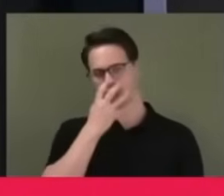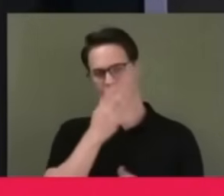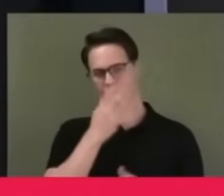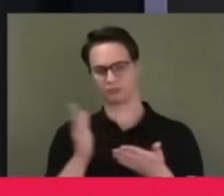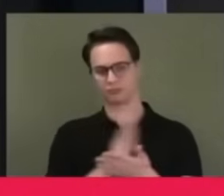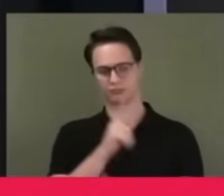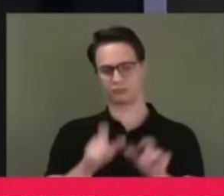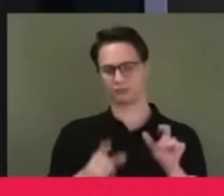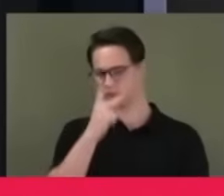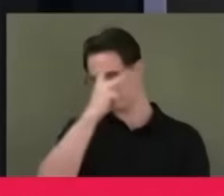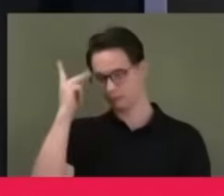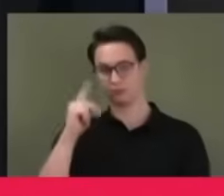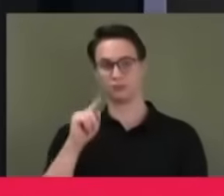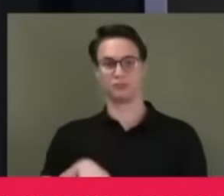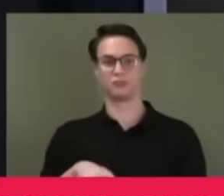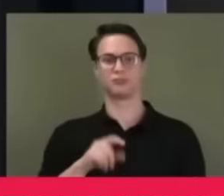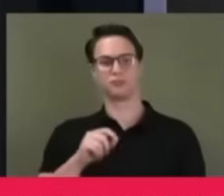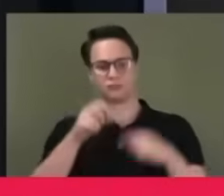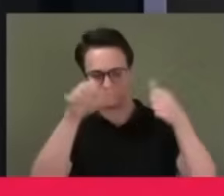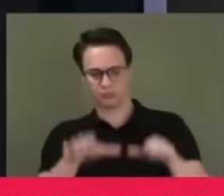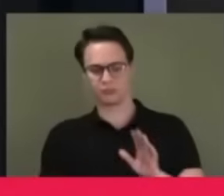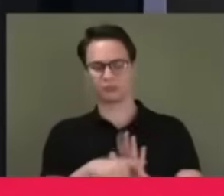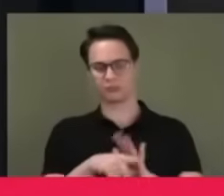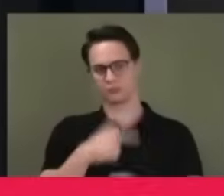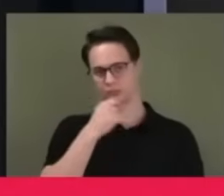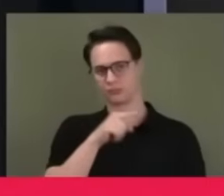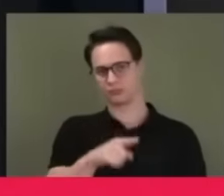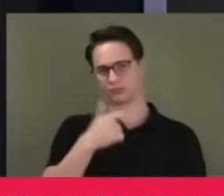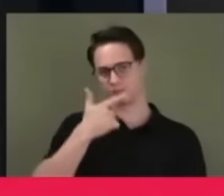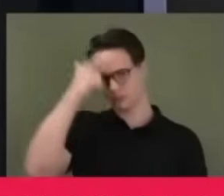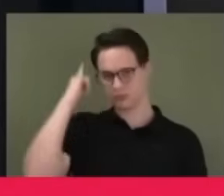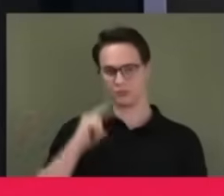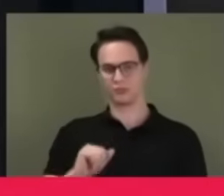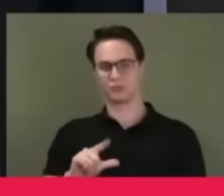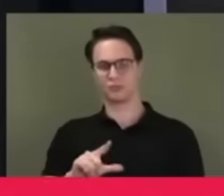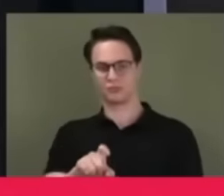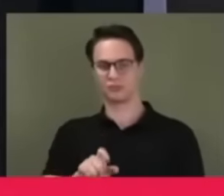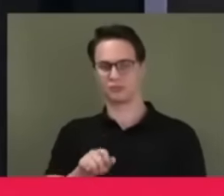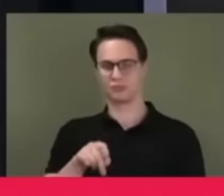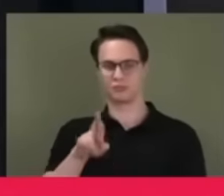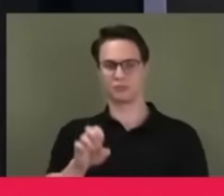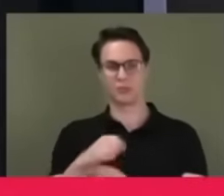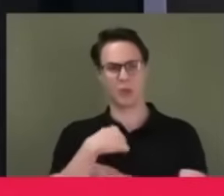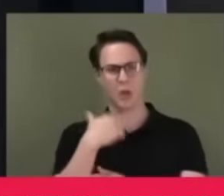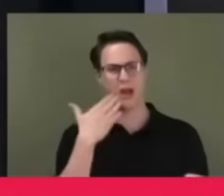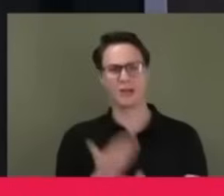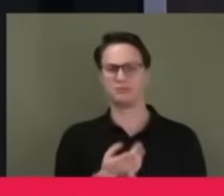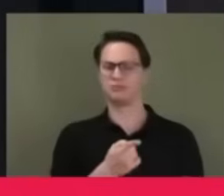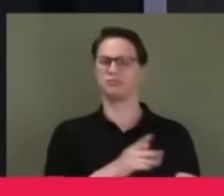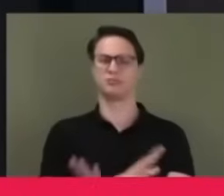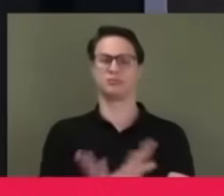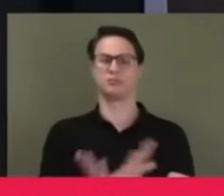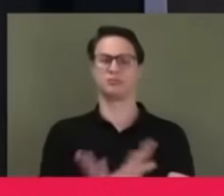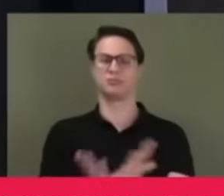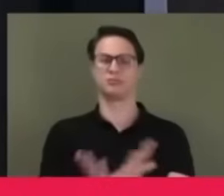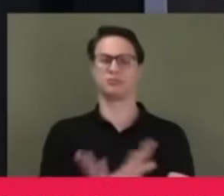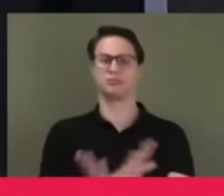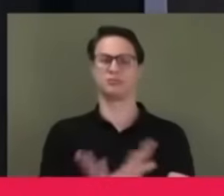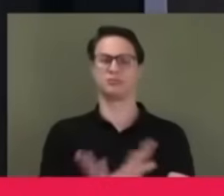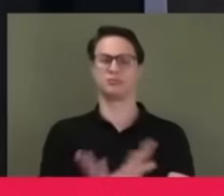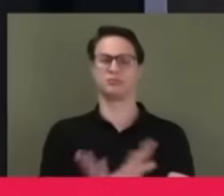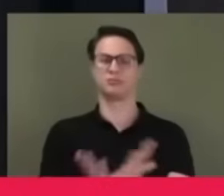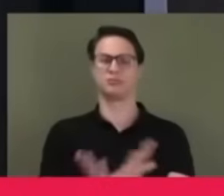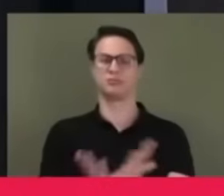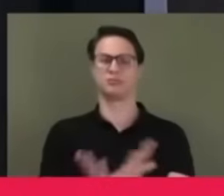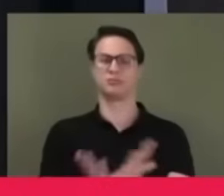pessoas, seja o avalista do ministro Alexandre de Moraes. Não posso acreditar nisso, porque se ele faz...